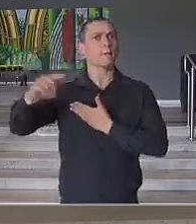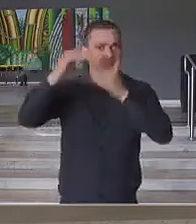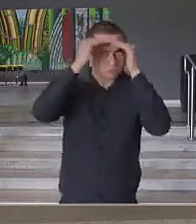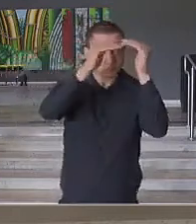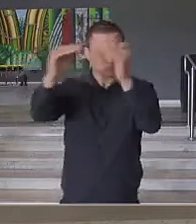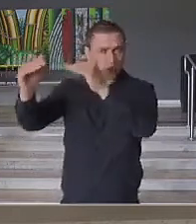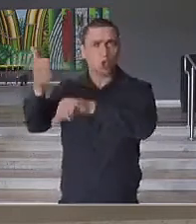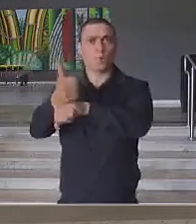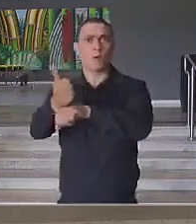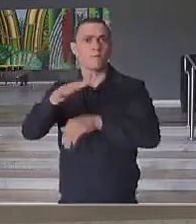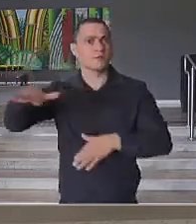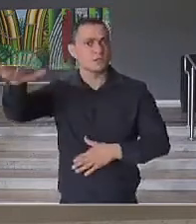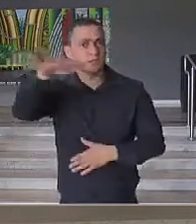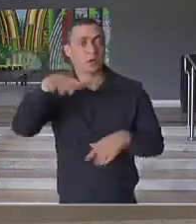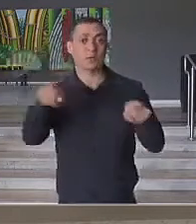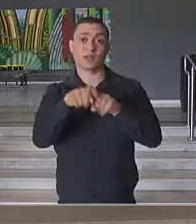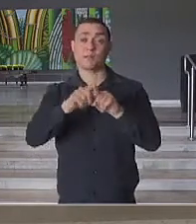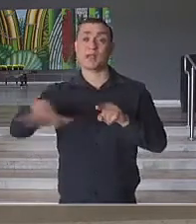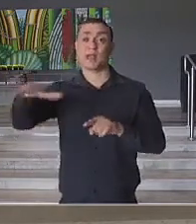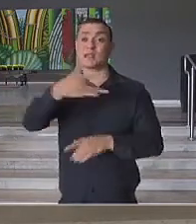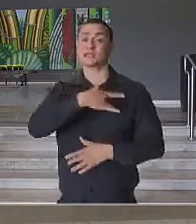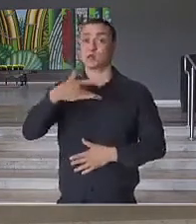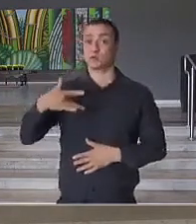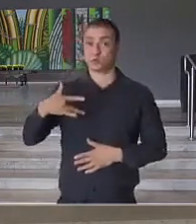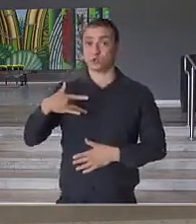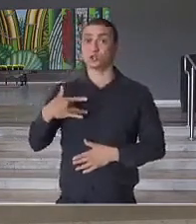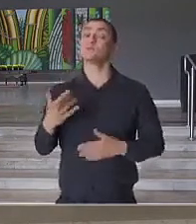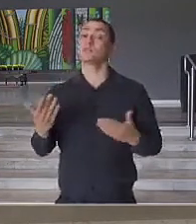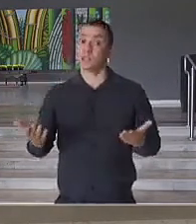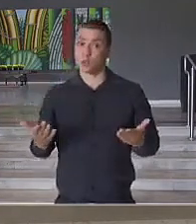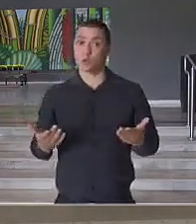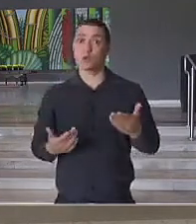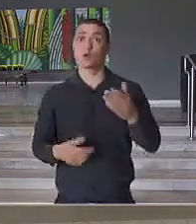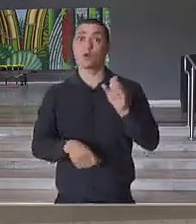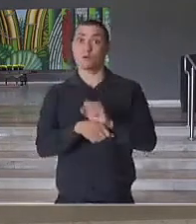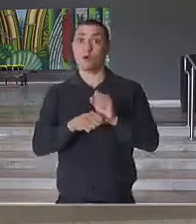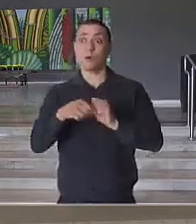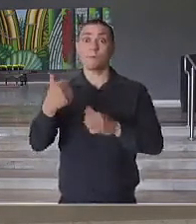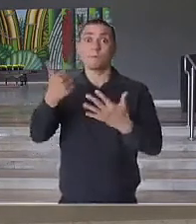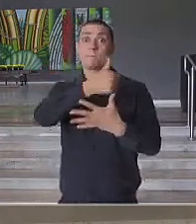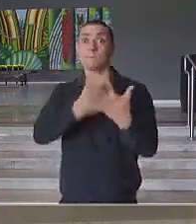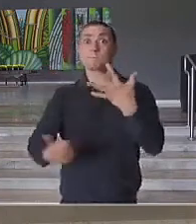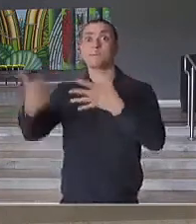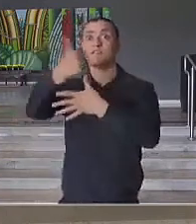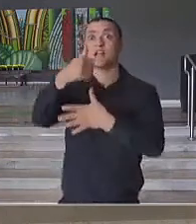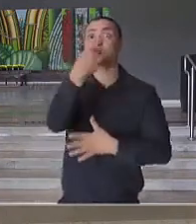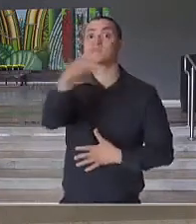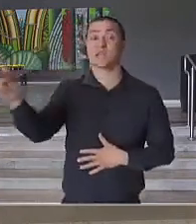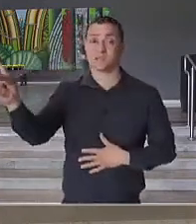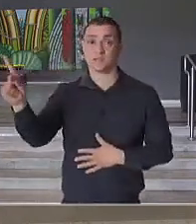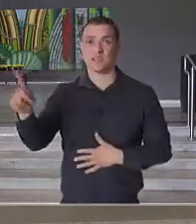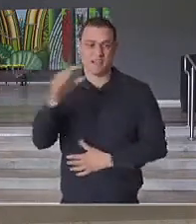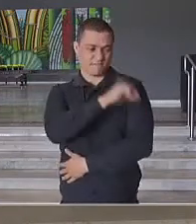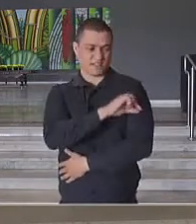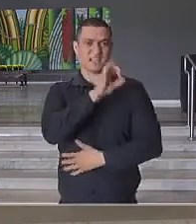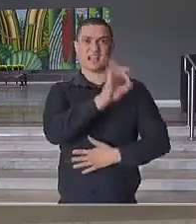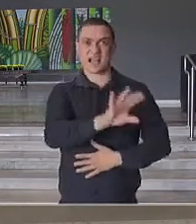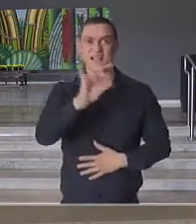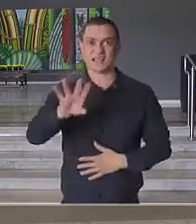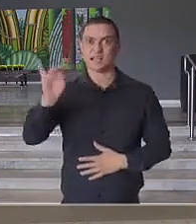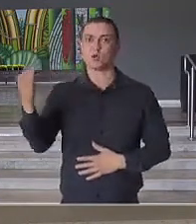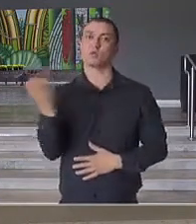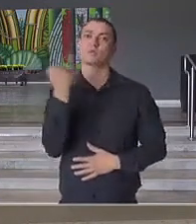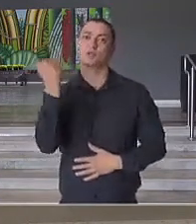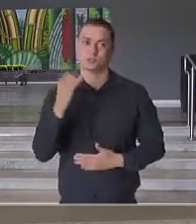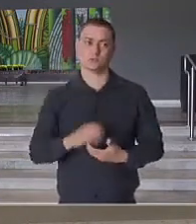de profissão e da área da saúde. Eu darei privilégio a eles. Cada vacina conta.